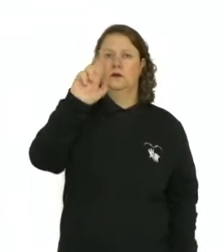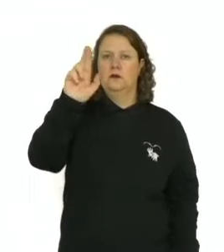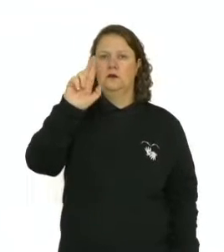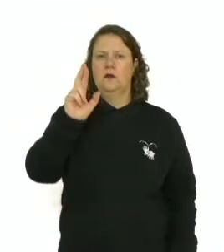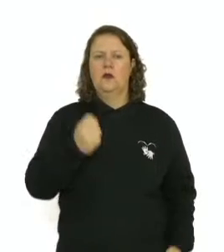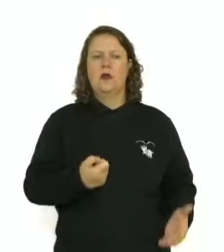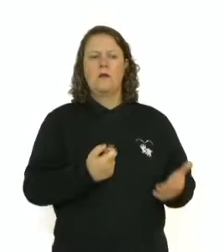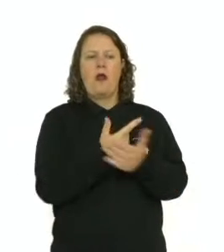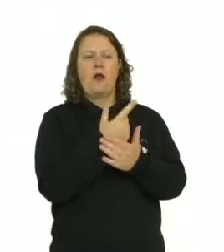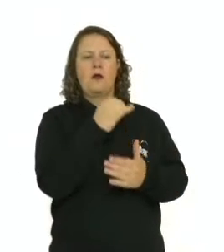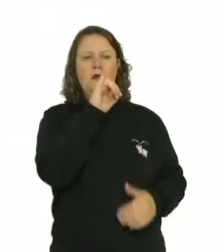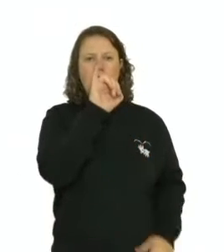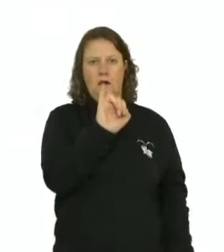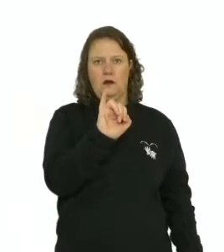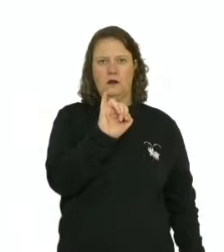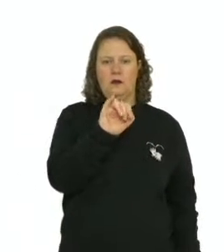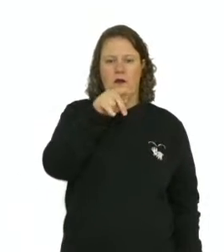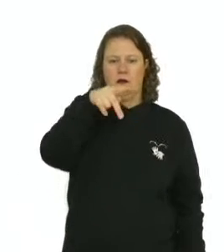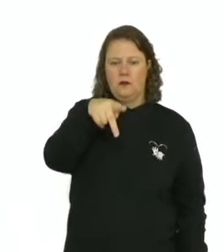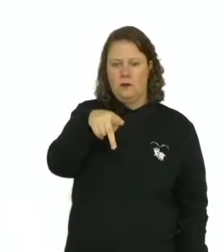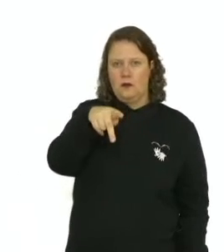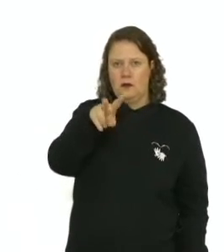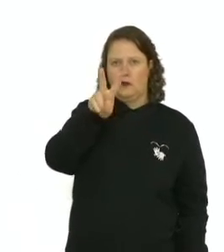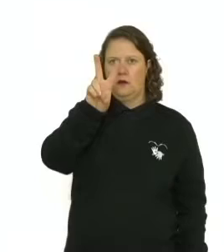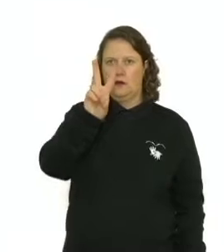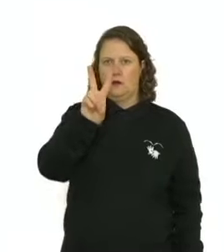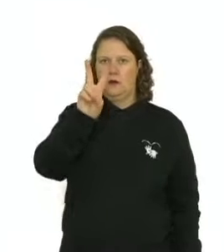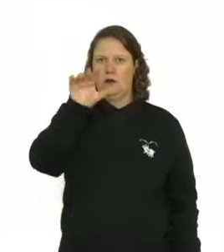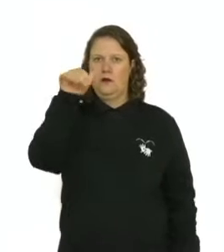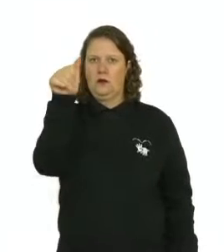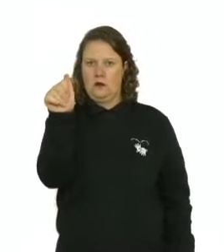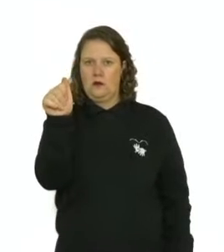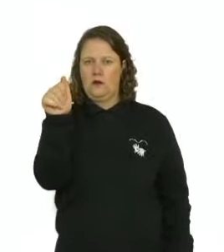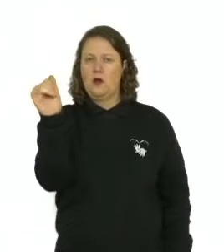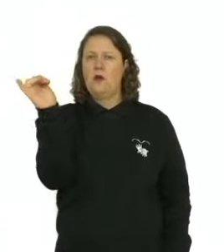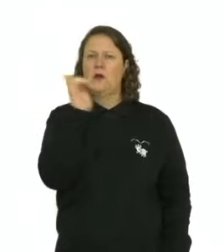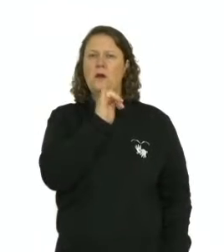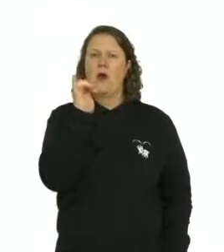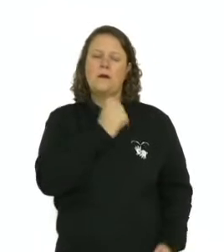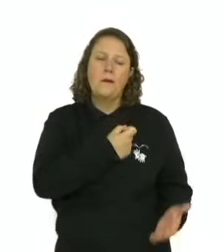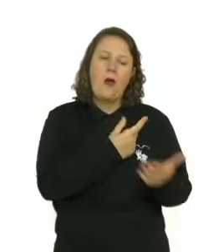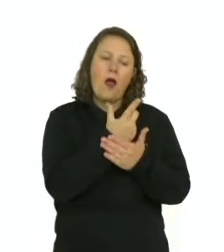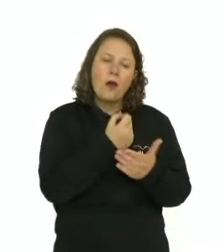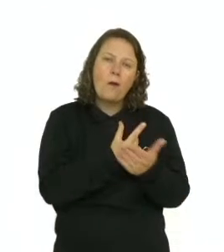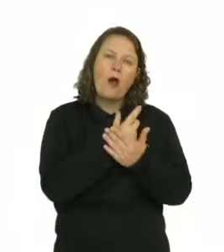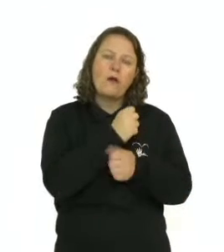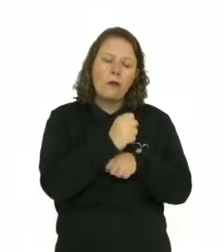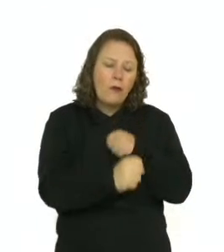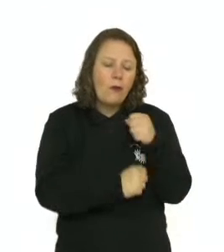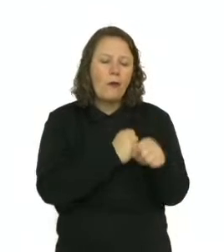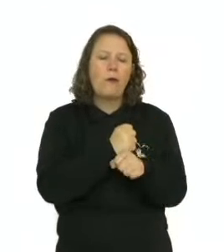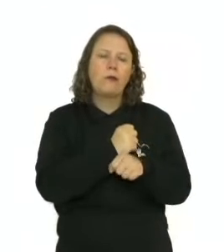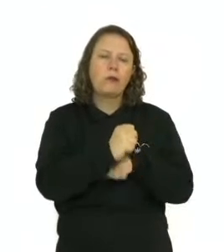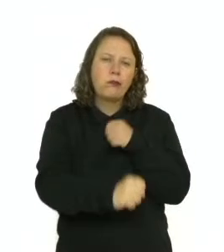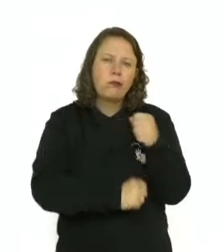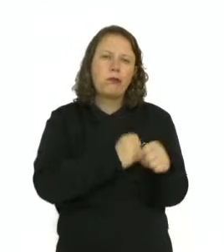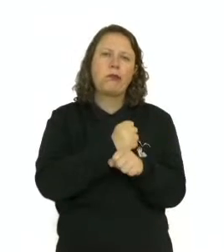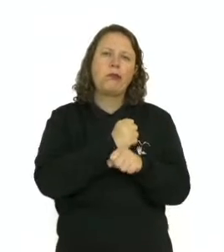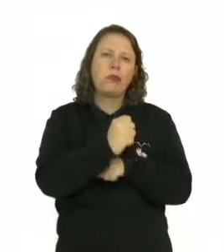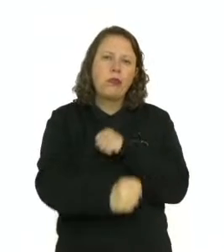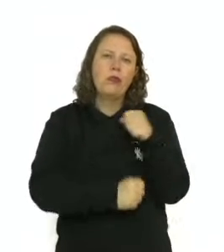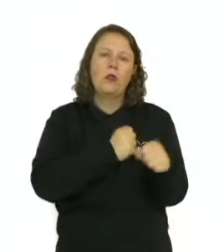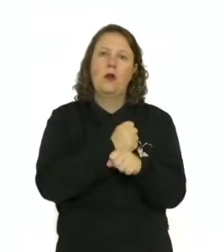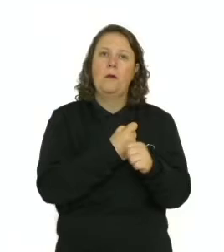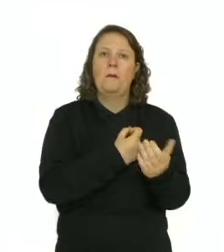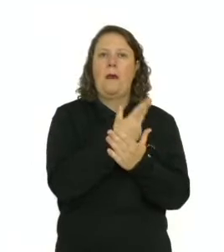de IPVA, que é aquele imposto sobre a propriedade de veículos automotores, que é aquele imposto que todo ano tem que ser pago aí pelos